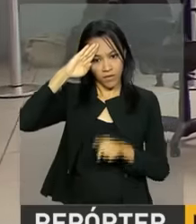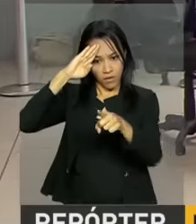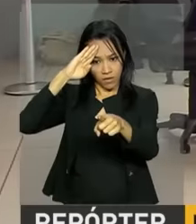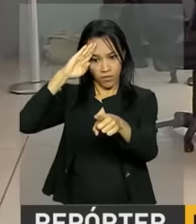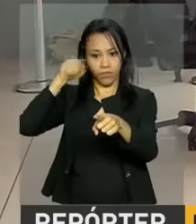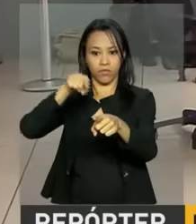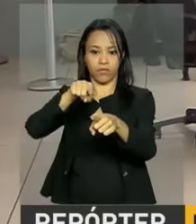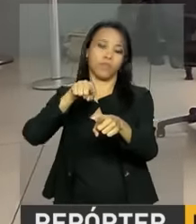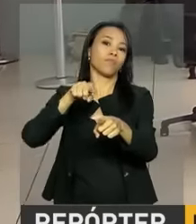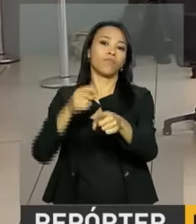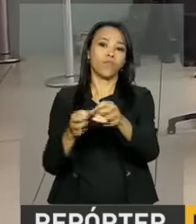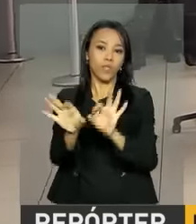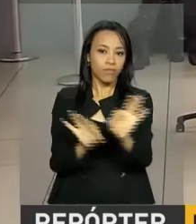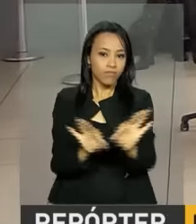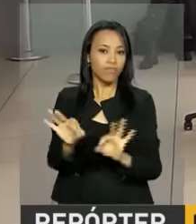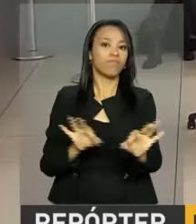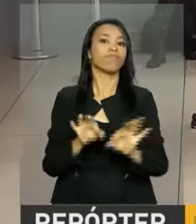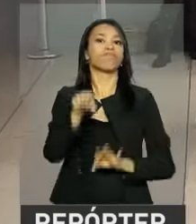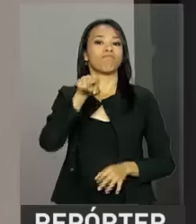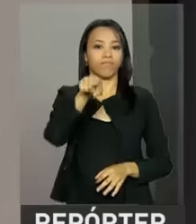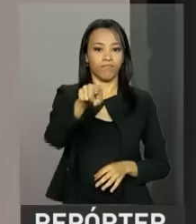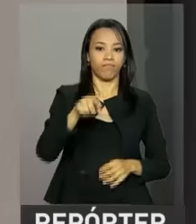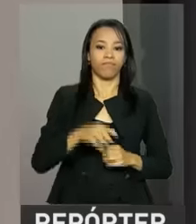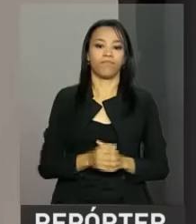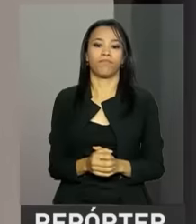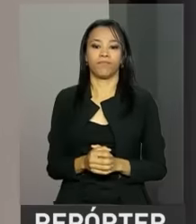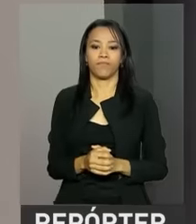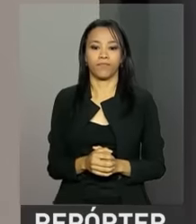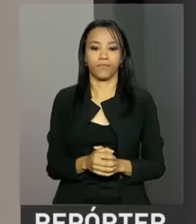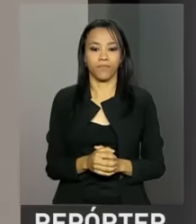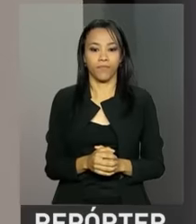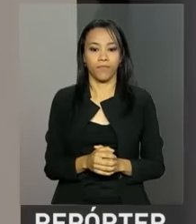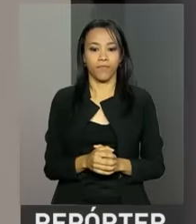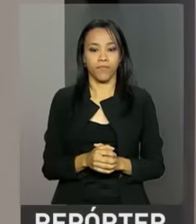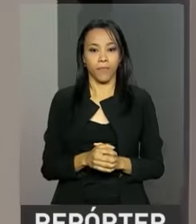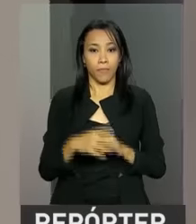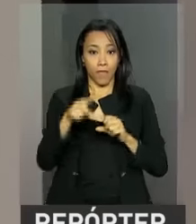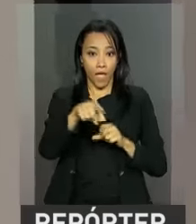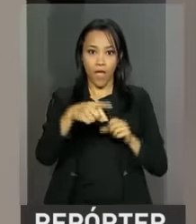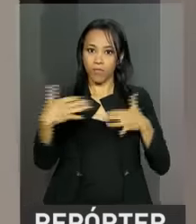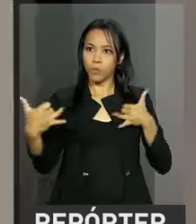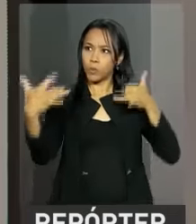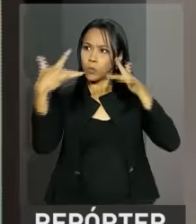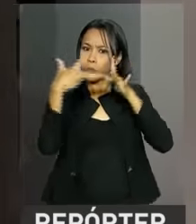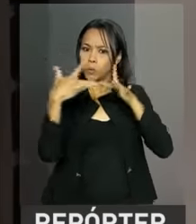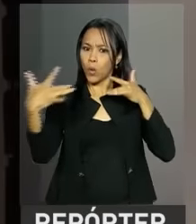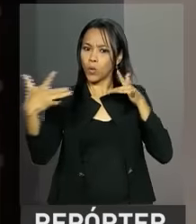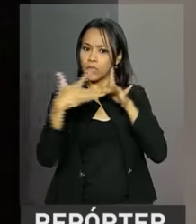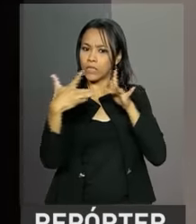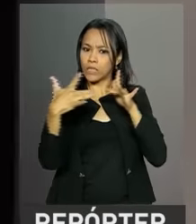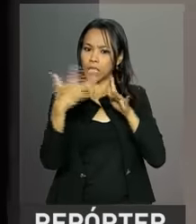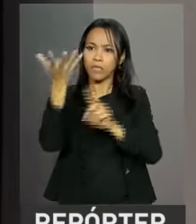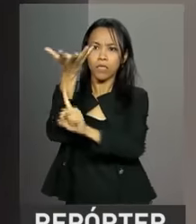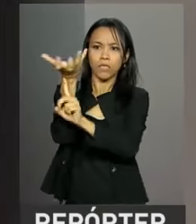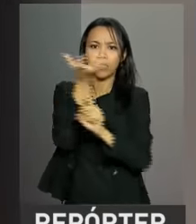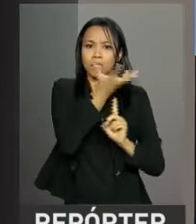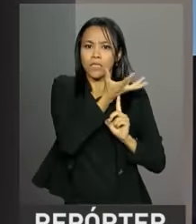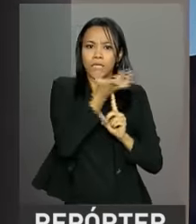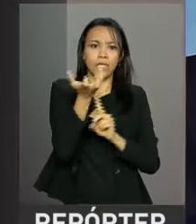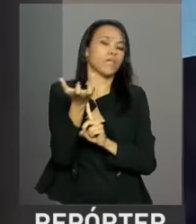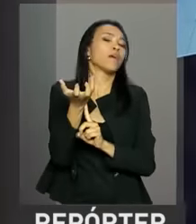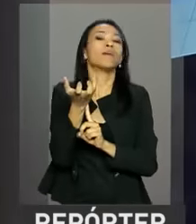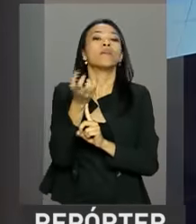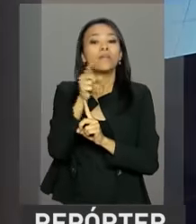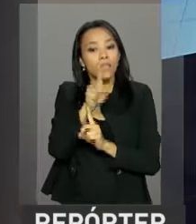17 AEC aqui obgado agué cur 17 uma rede de antenas para internet banda larga